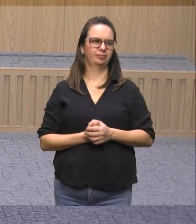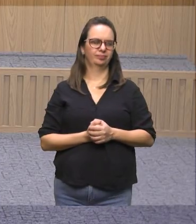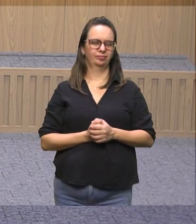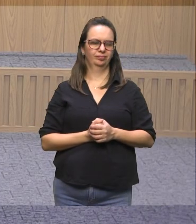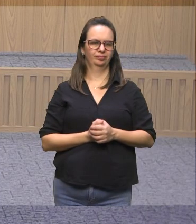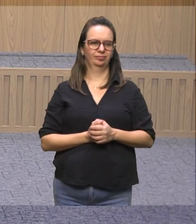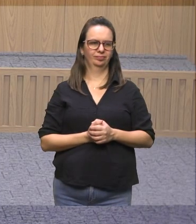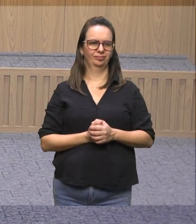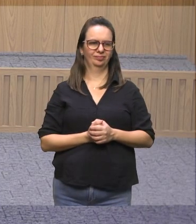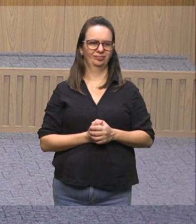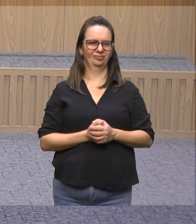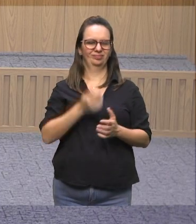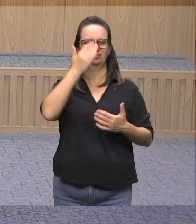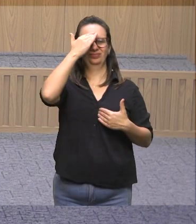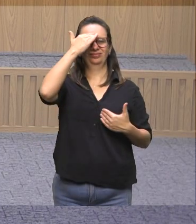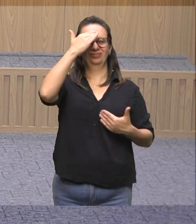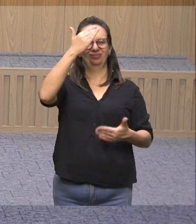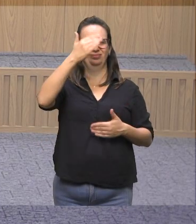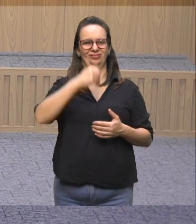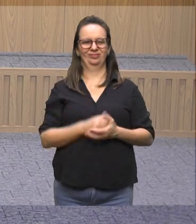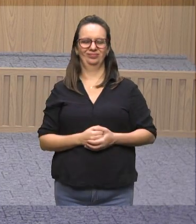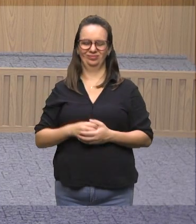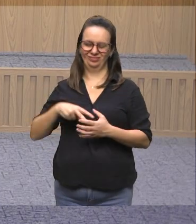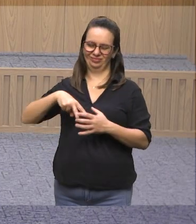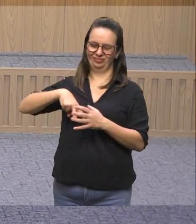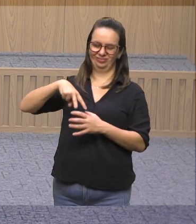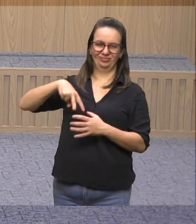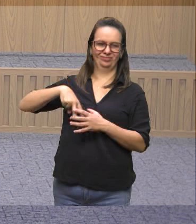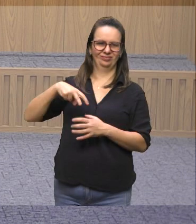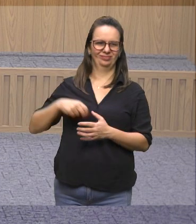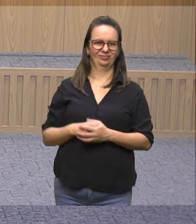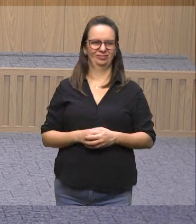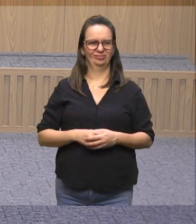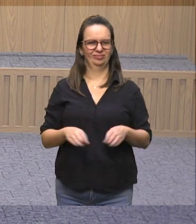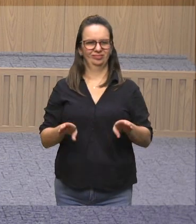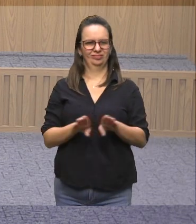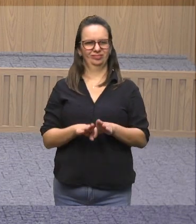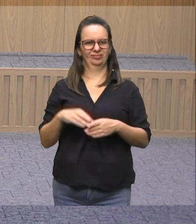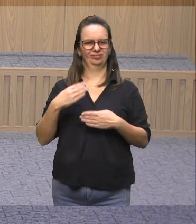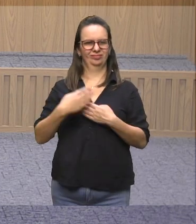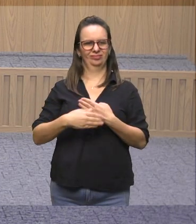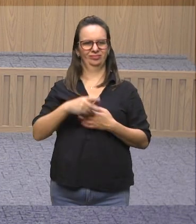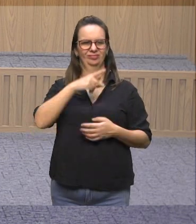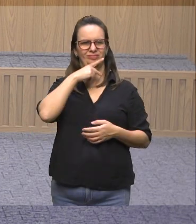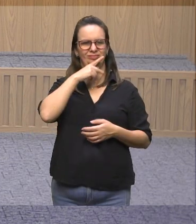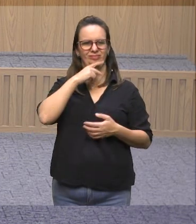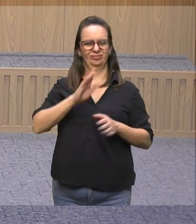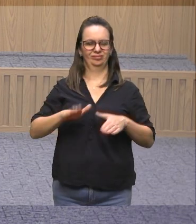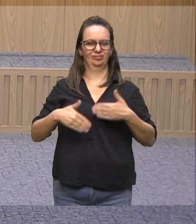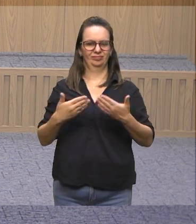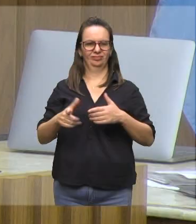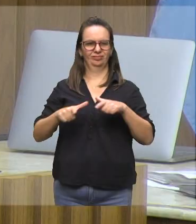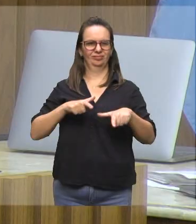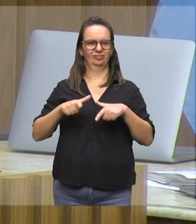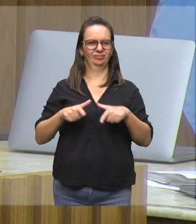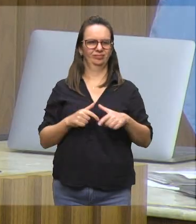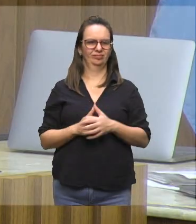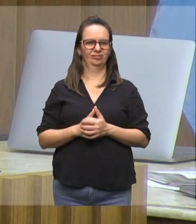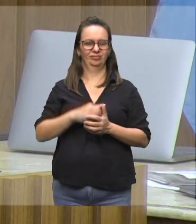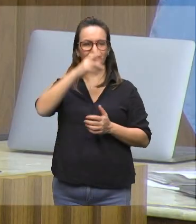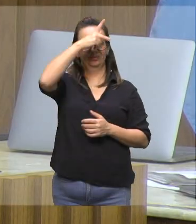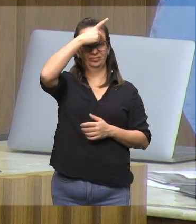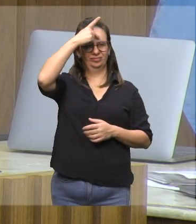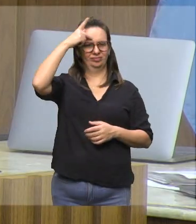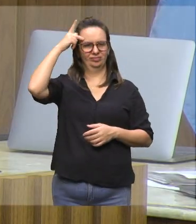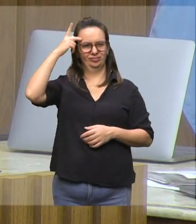Obrigado, senhora presidente. Volto aqui a esta tribuna como presidente da Frente Parlamentar pela Geração de Emprego e Empreendedorismo da Câmara Municipal